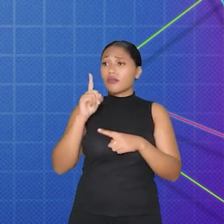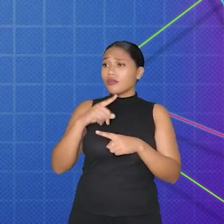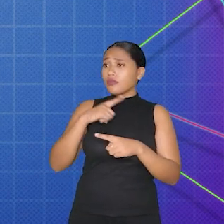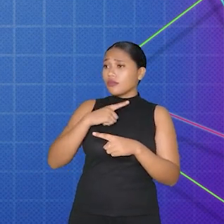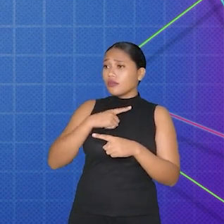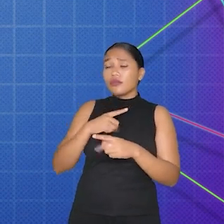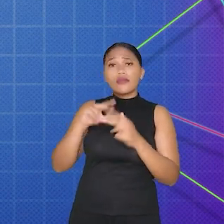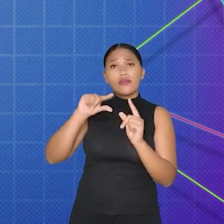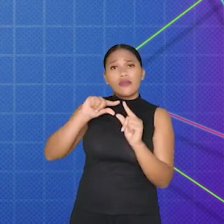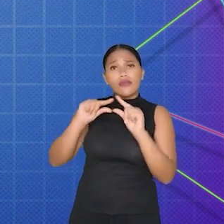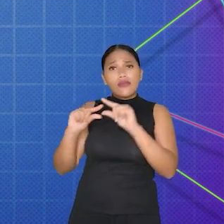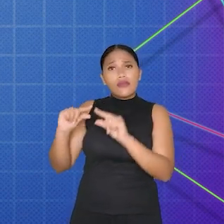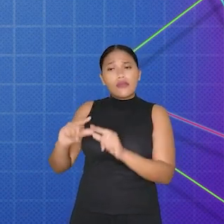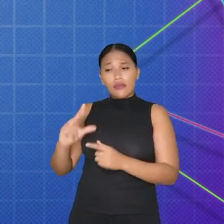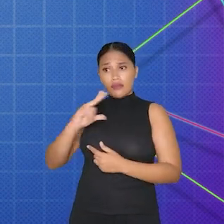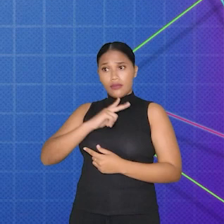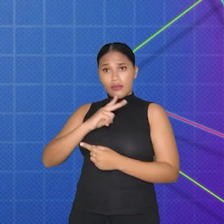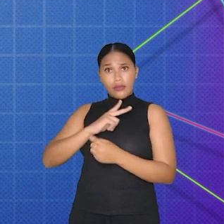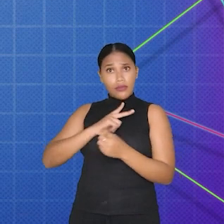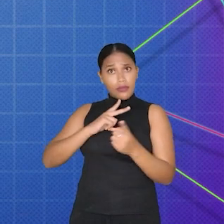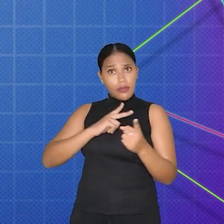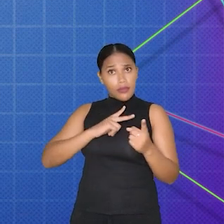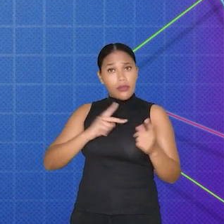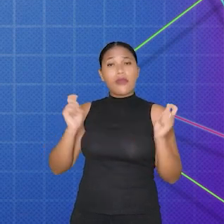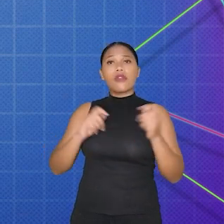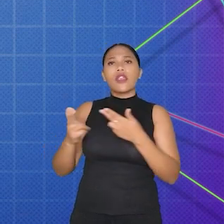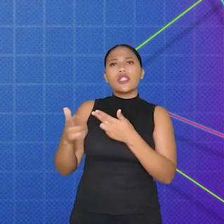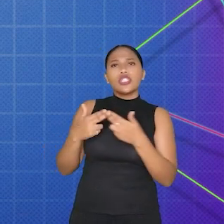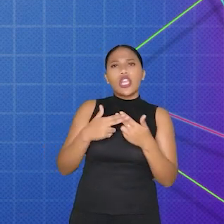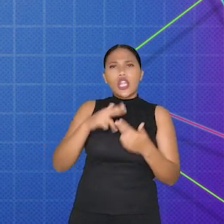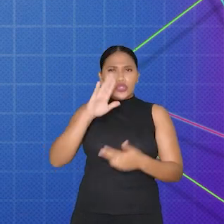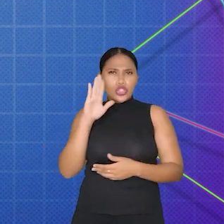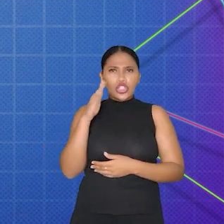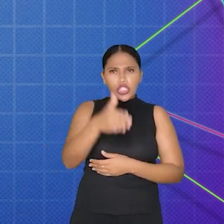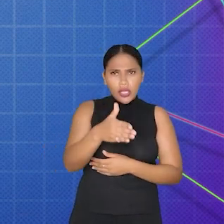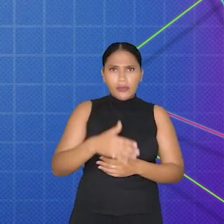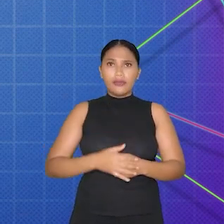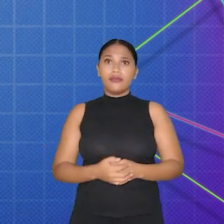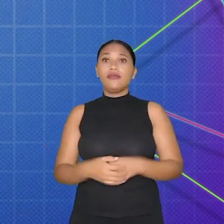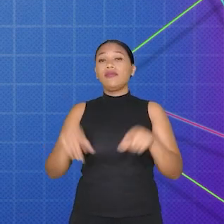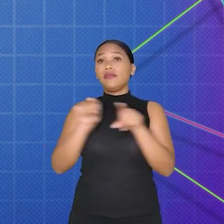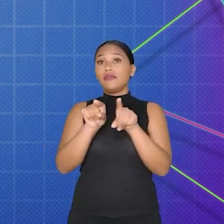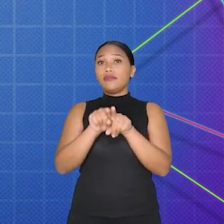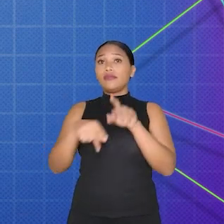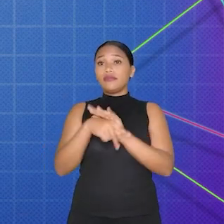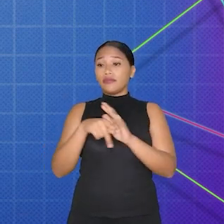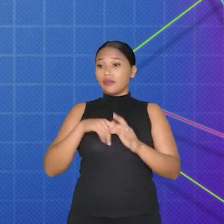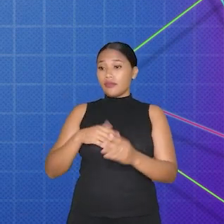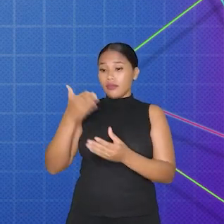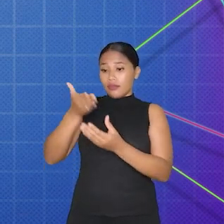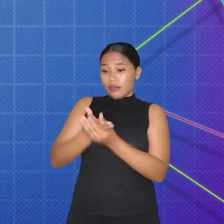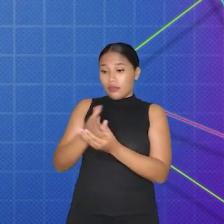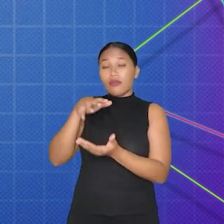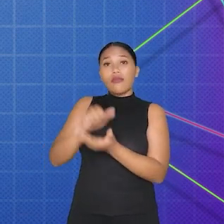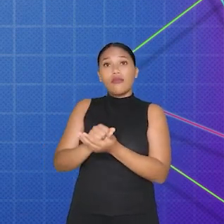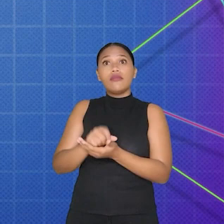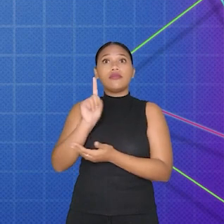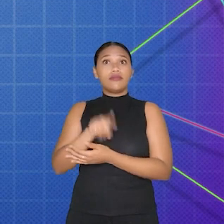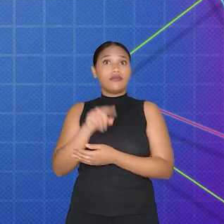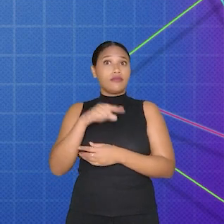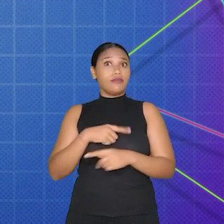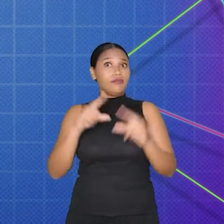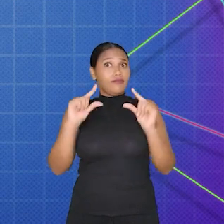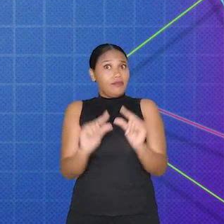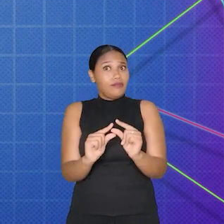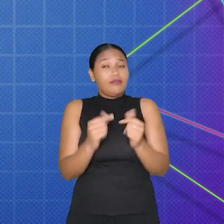já que elas são compostas por pixels individuais que podem ser editados diretamente. Além disso, os arquivos gerados